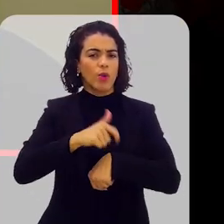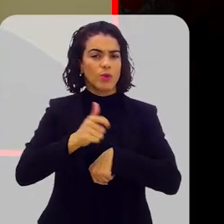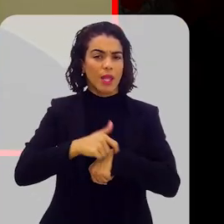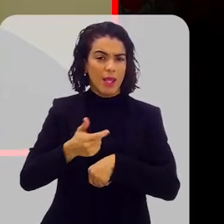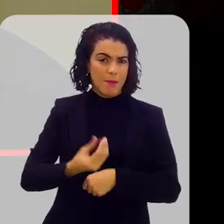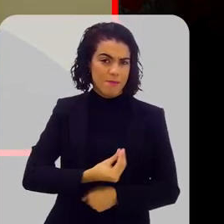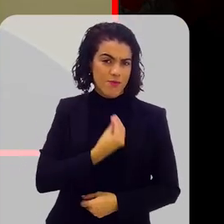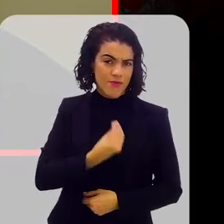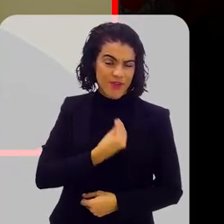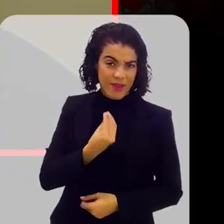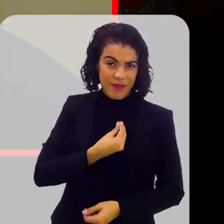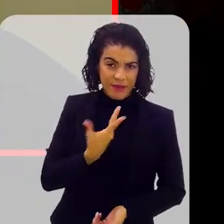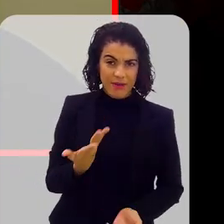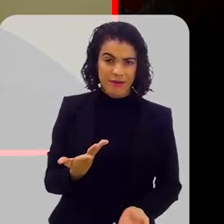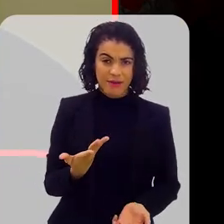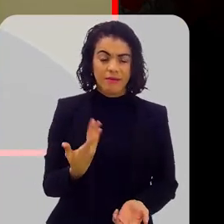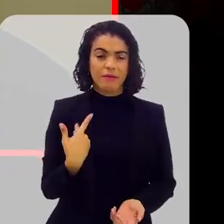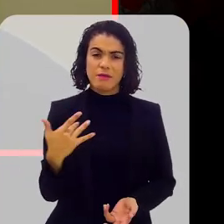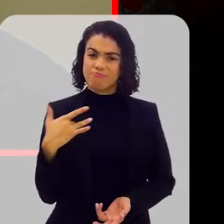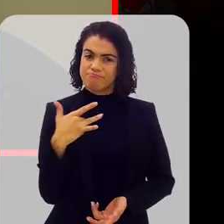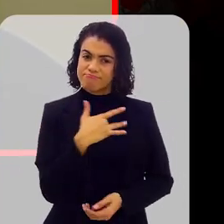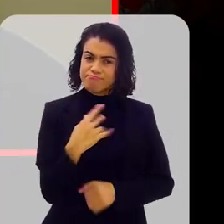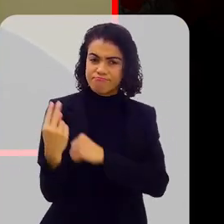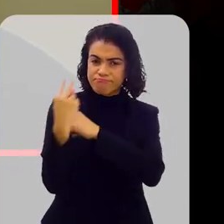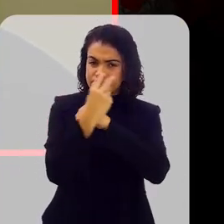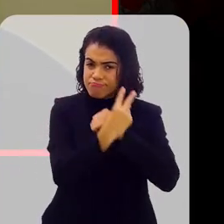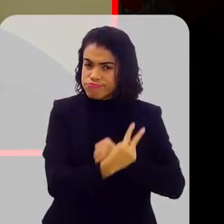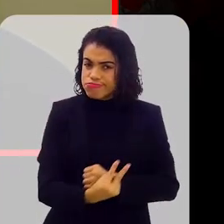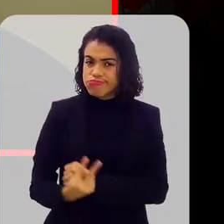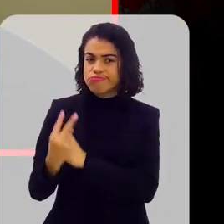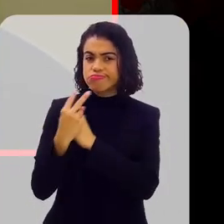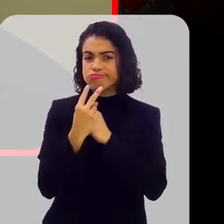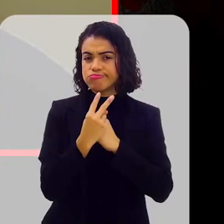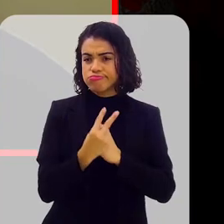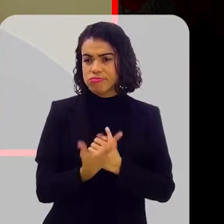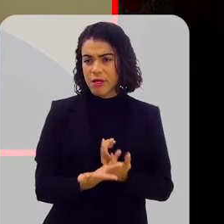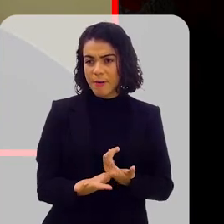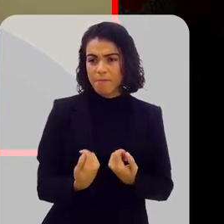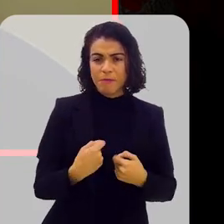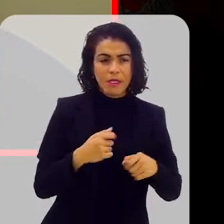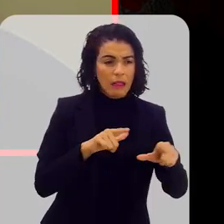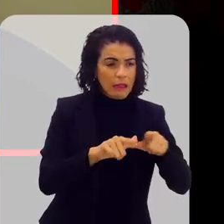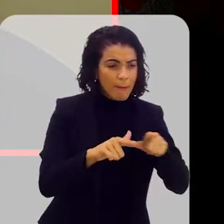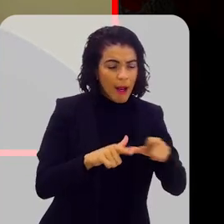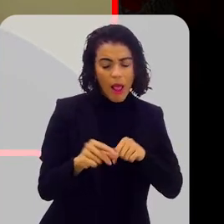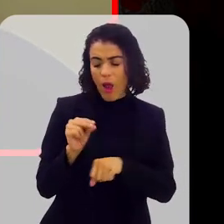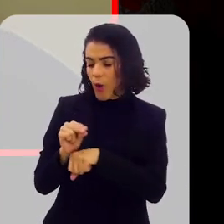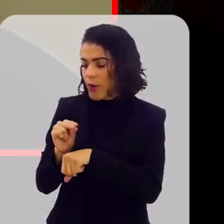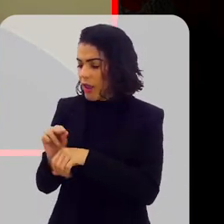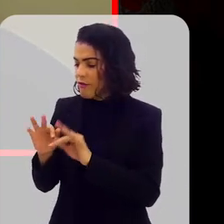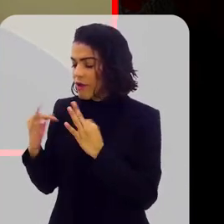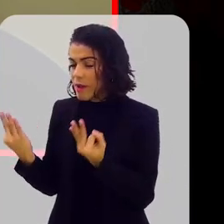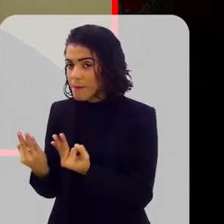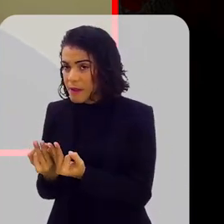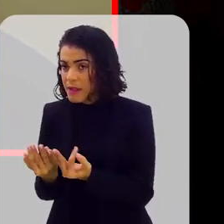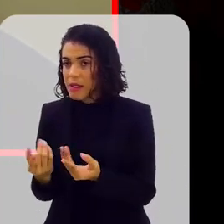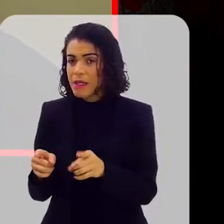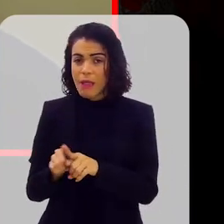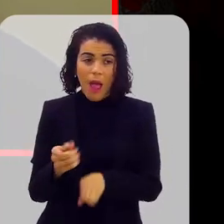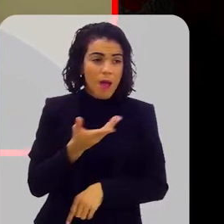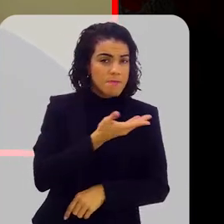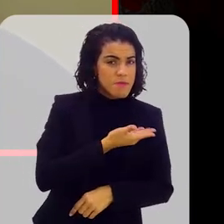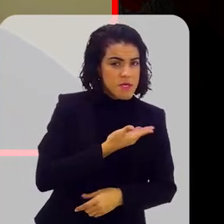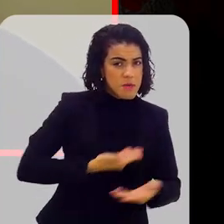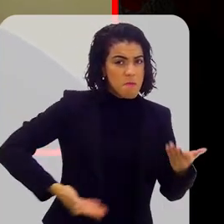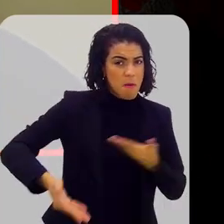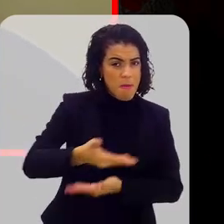forma saudável, de uma forma inteligente, cuidando das suas coisas do dia a dia. Todo mundo tem que trabalhar, quem tem família tem que cuidar da